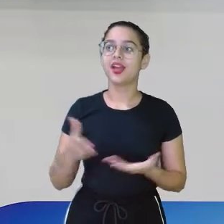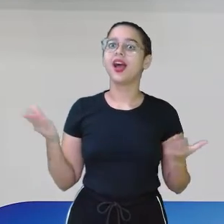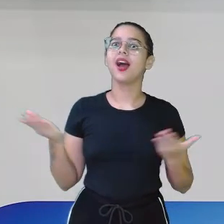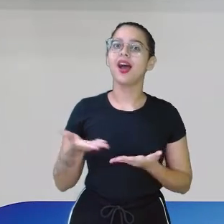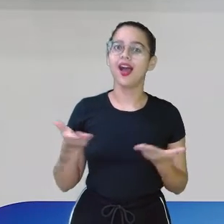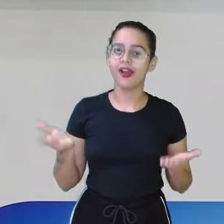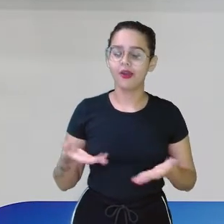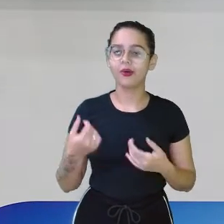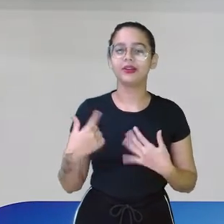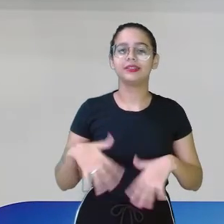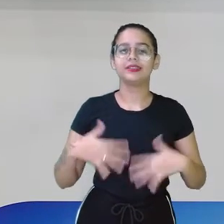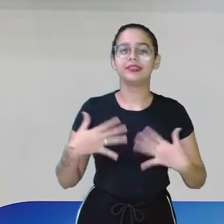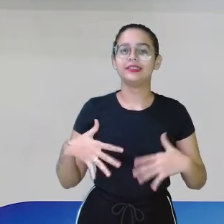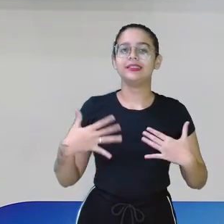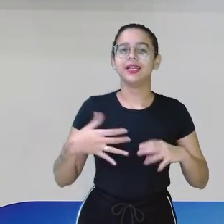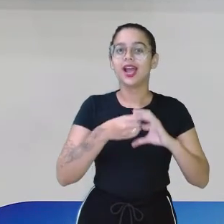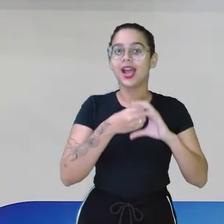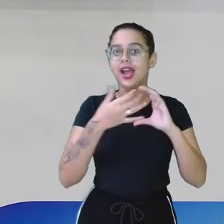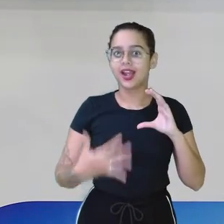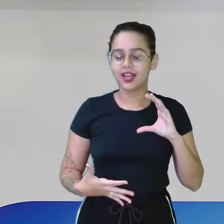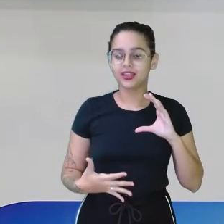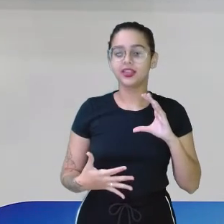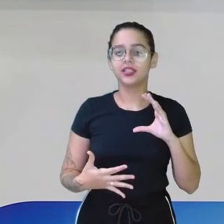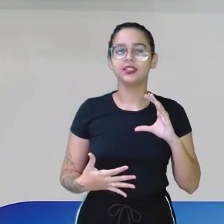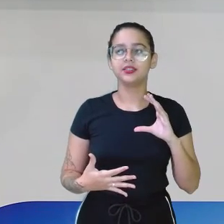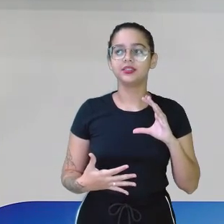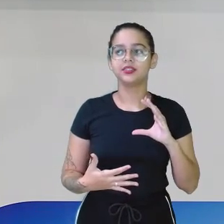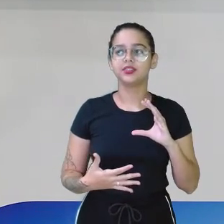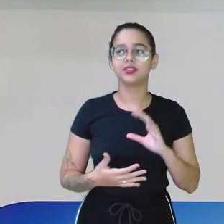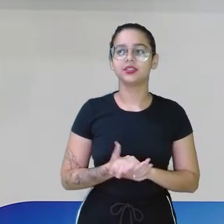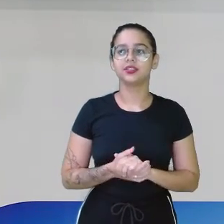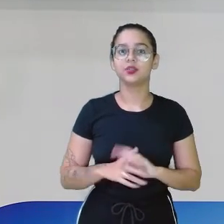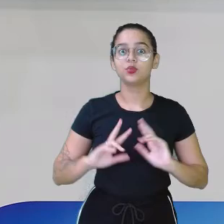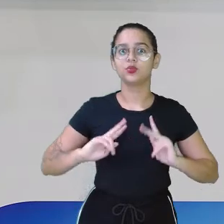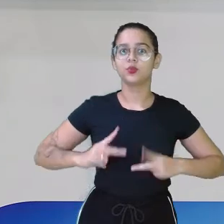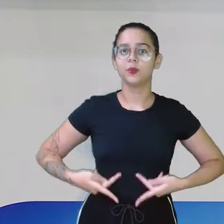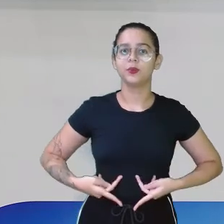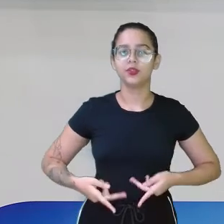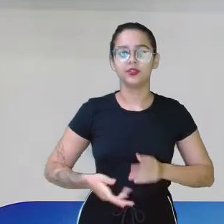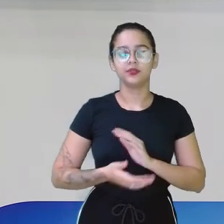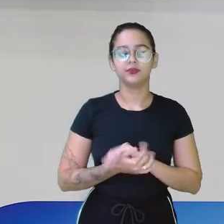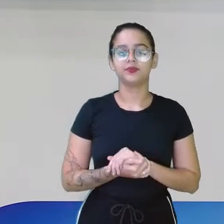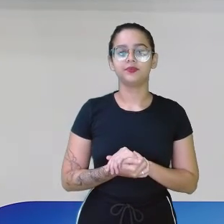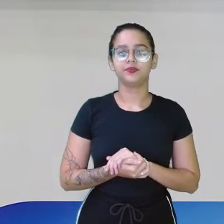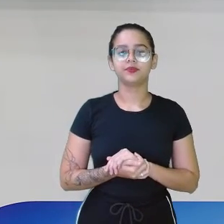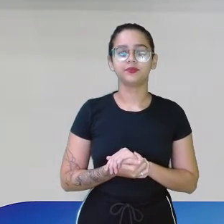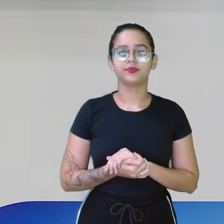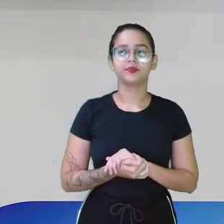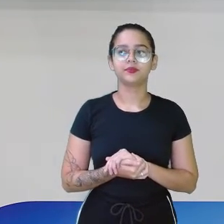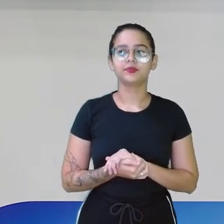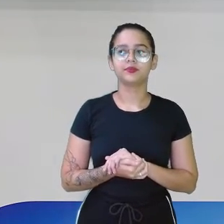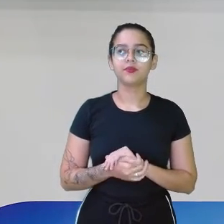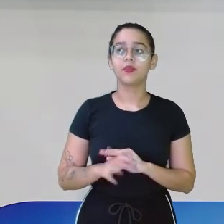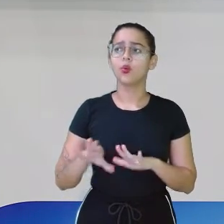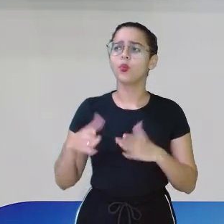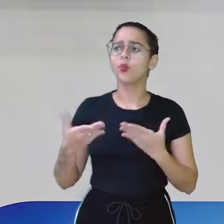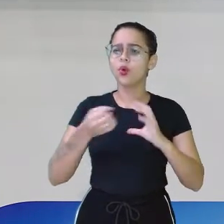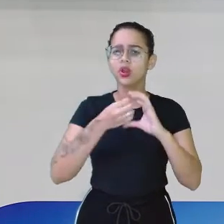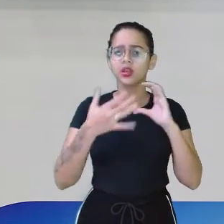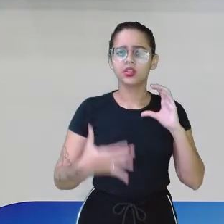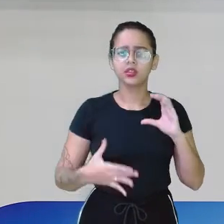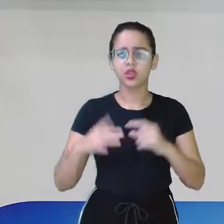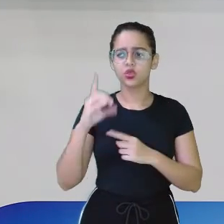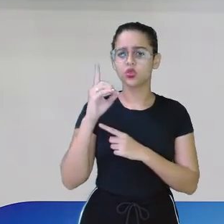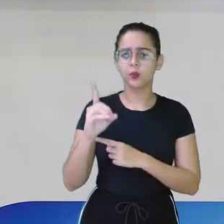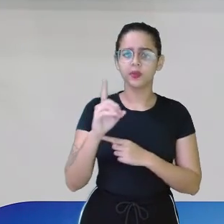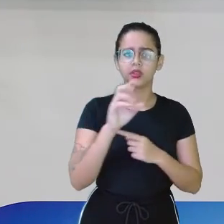Agora sim, hein? As características aqui dos seres humanos, né? Vamos ver. Quais são as características